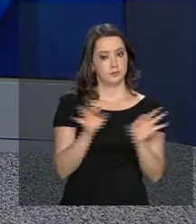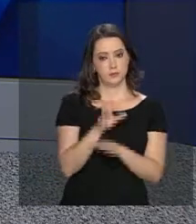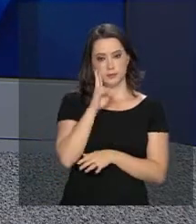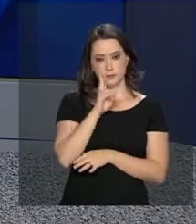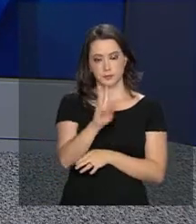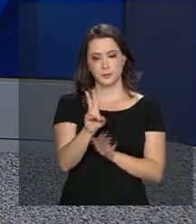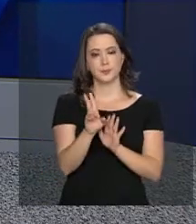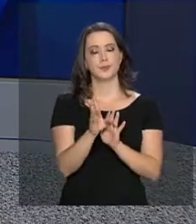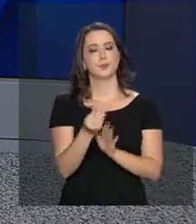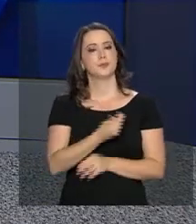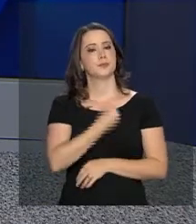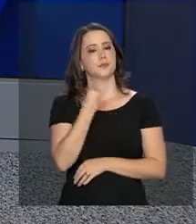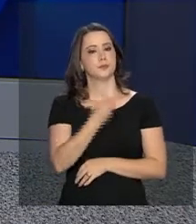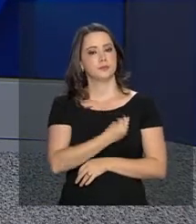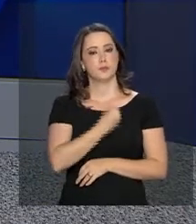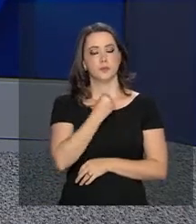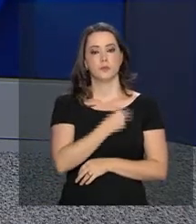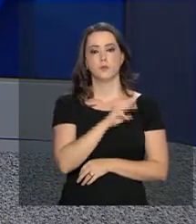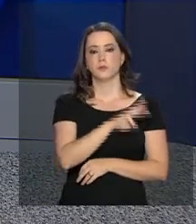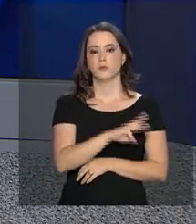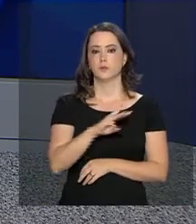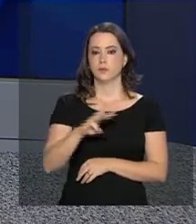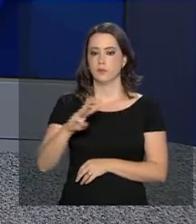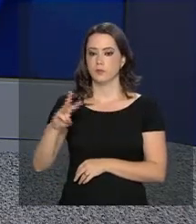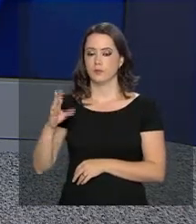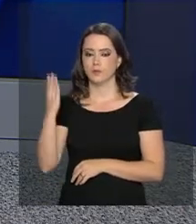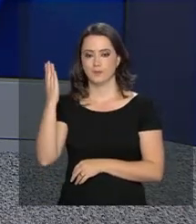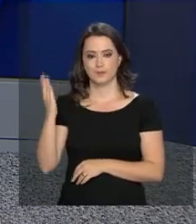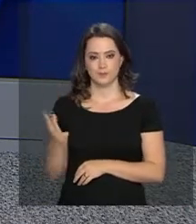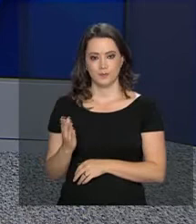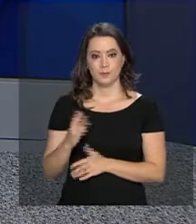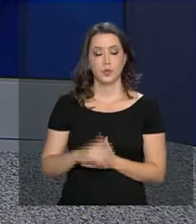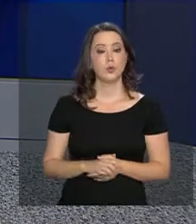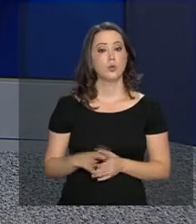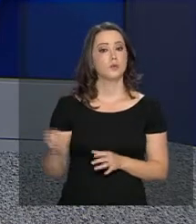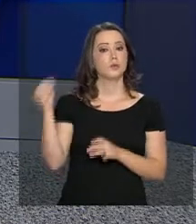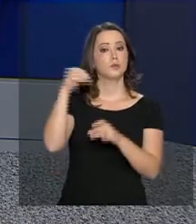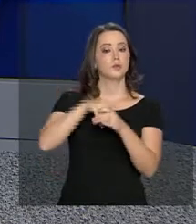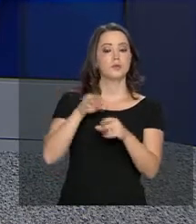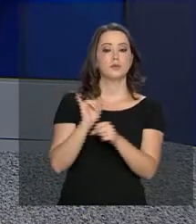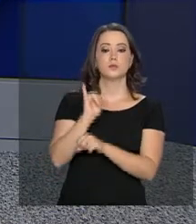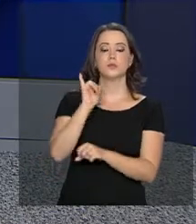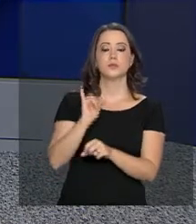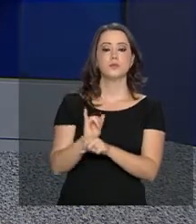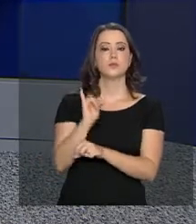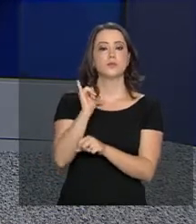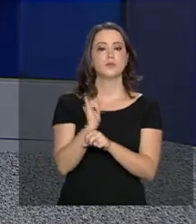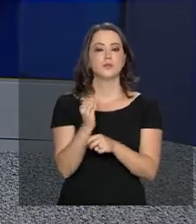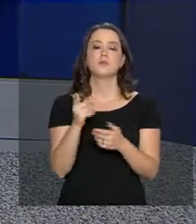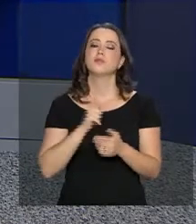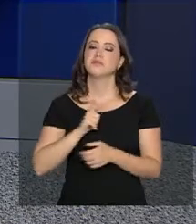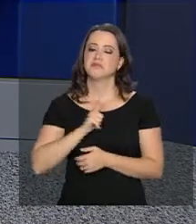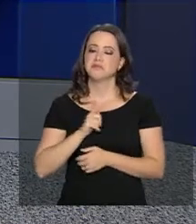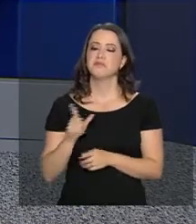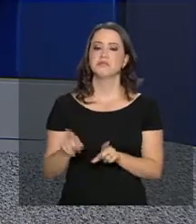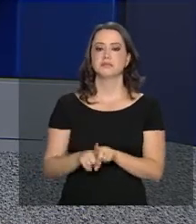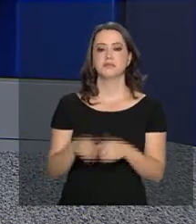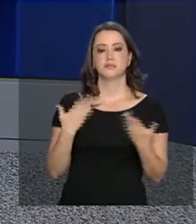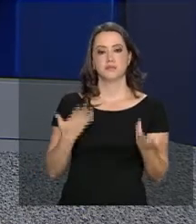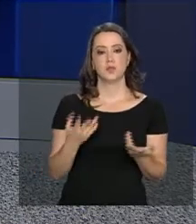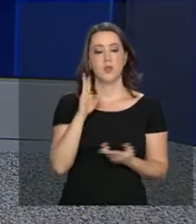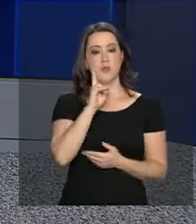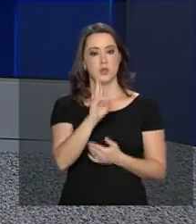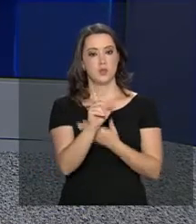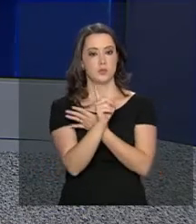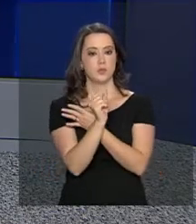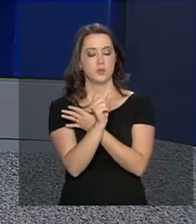por aqui, você acompanha nossa programação ao vivo pelo site da NBR. Todas as reportagens estão em nosso canal no YouTube.